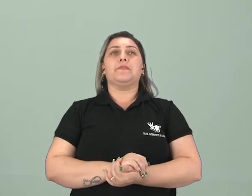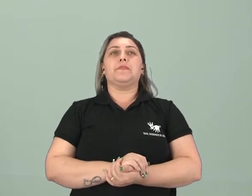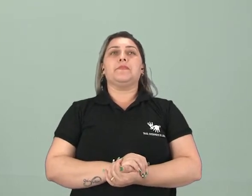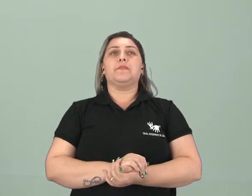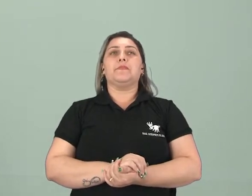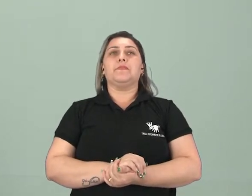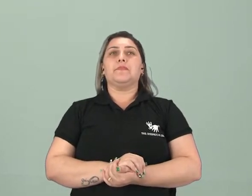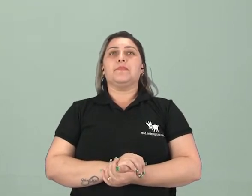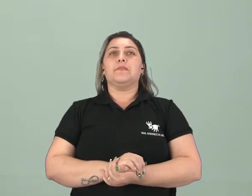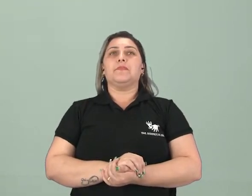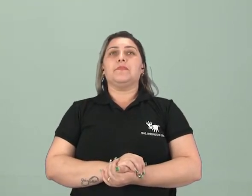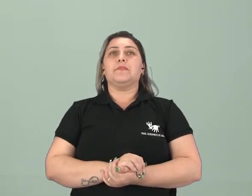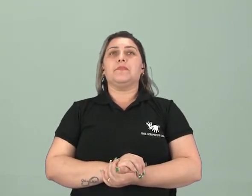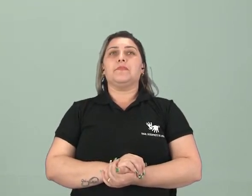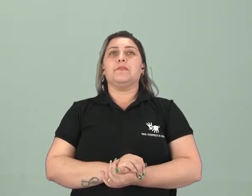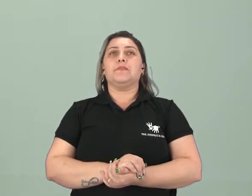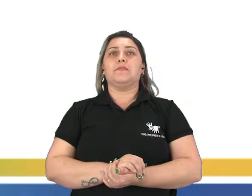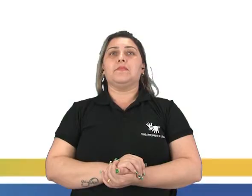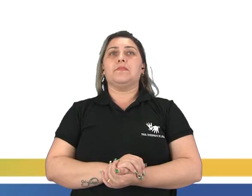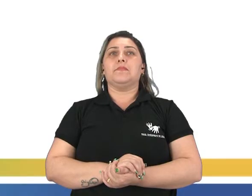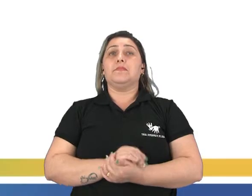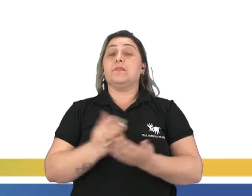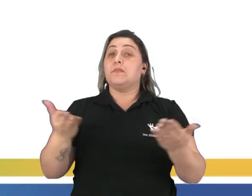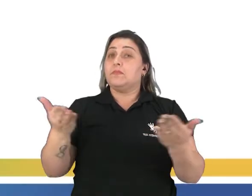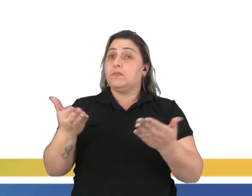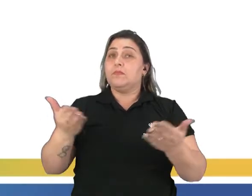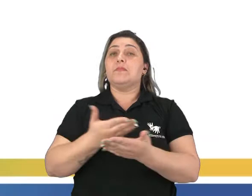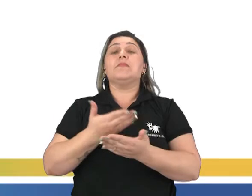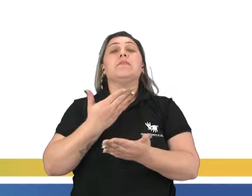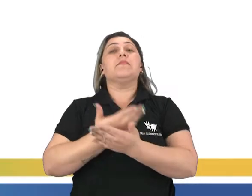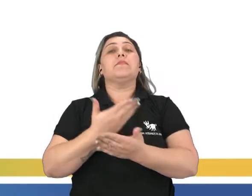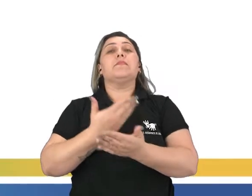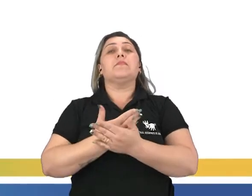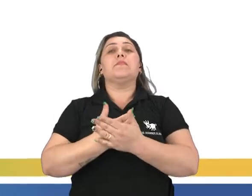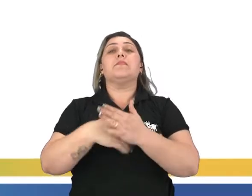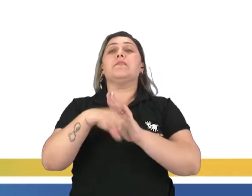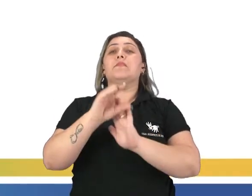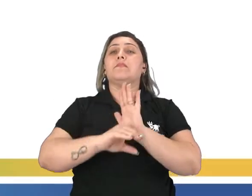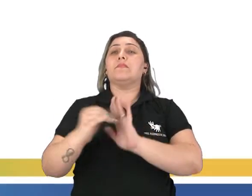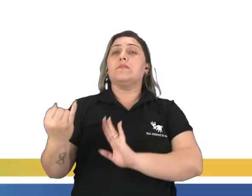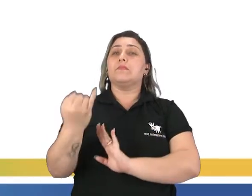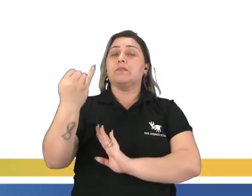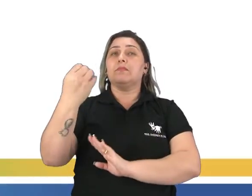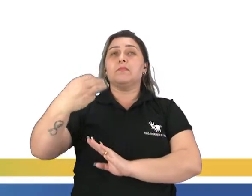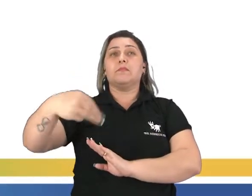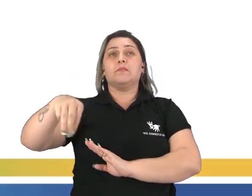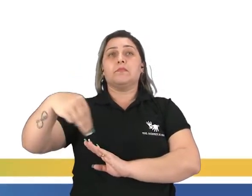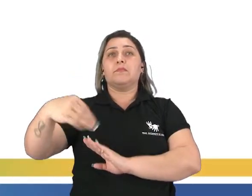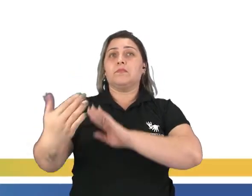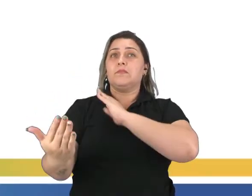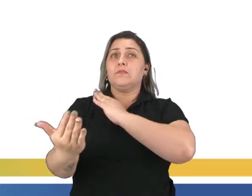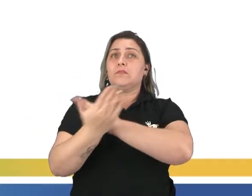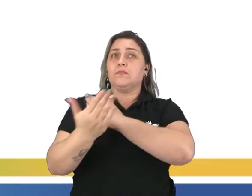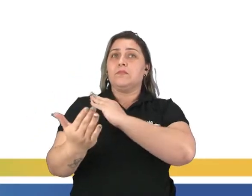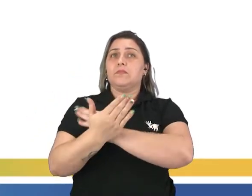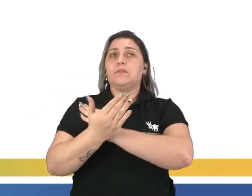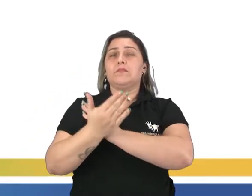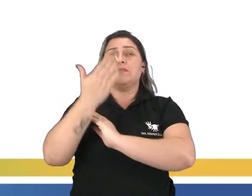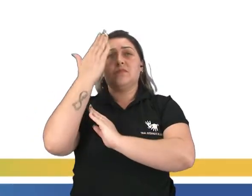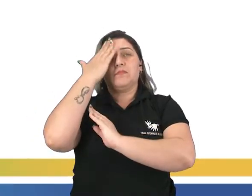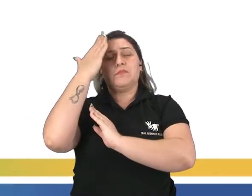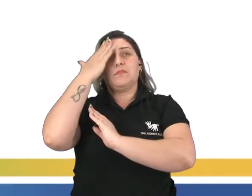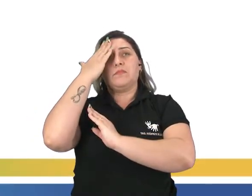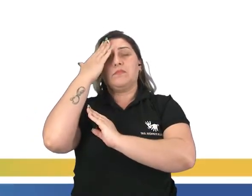bom? Então, pessoal, hoje iremos estudar um conceito muito importante na matemática que nos ajuda a termos noção